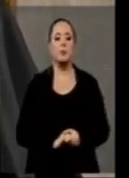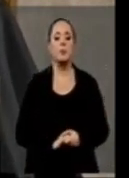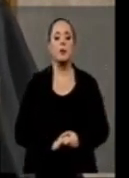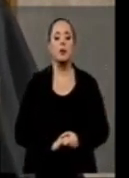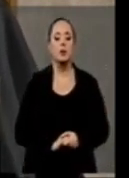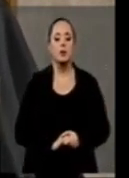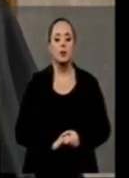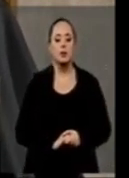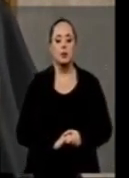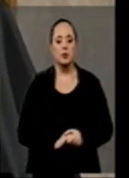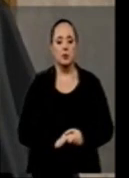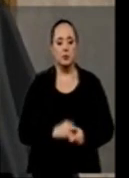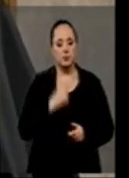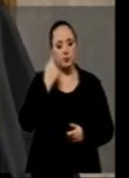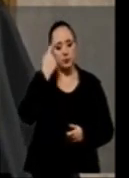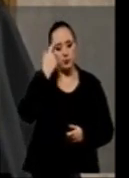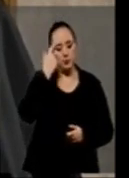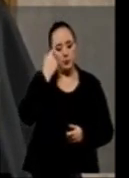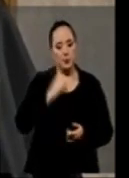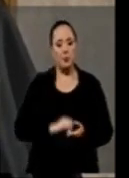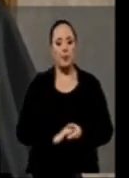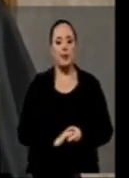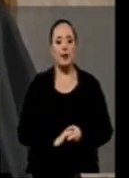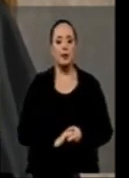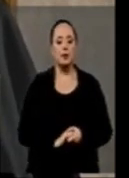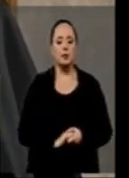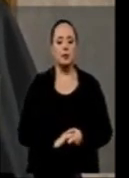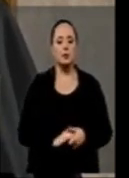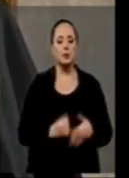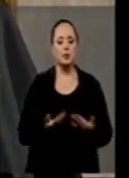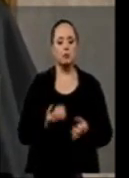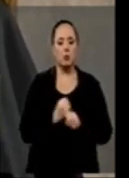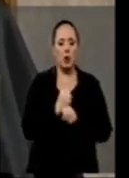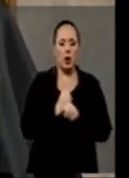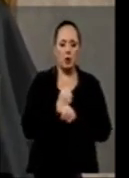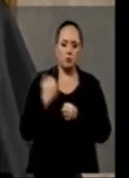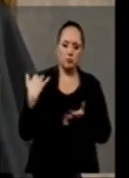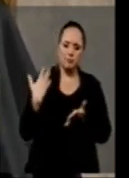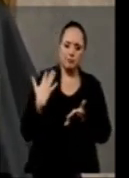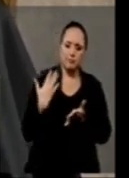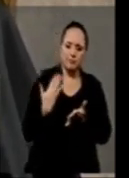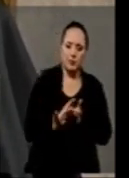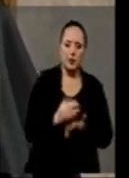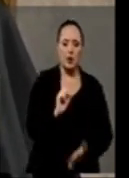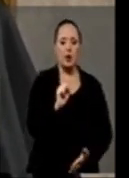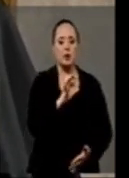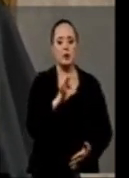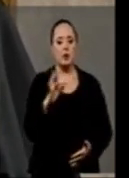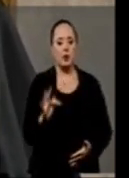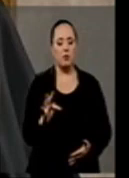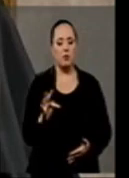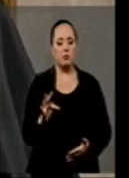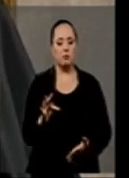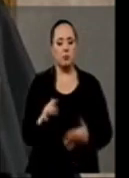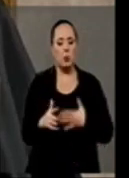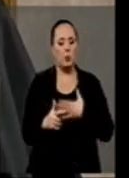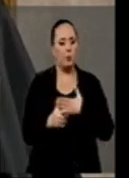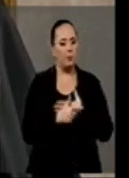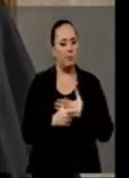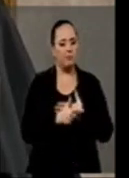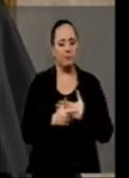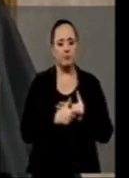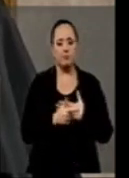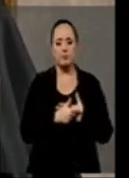digo então que não há dúvidas de que nos últimos anos o supremo tribunal federal passou a exercer um